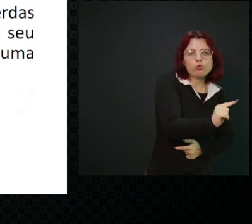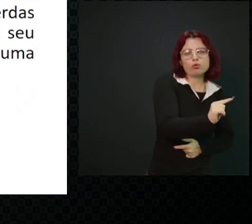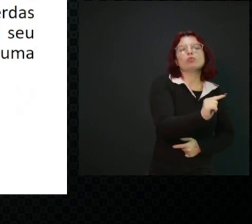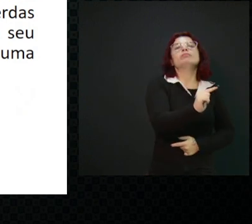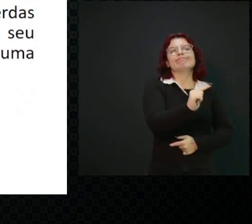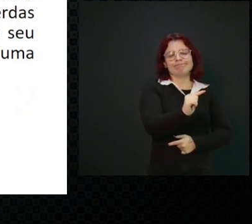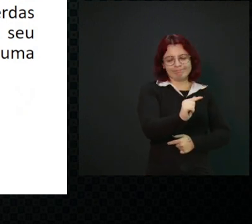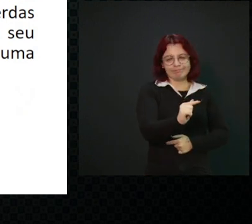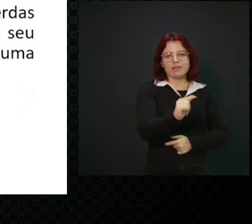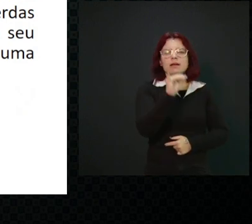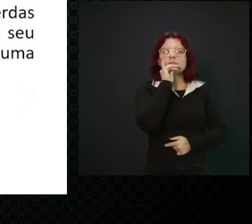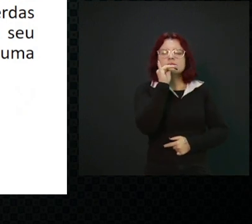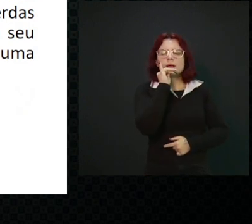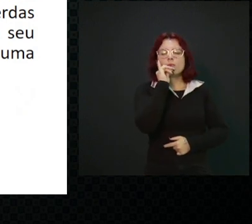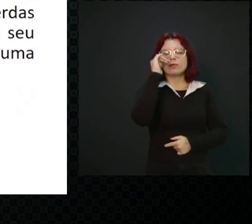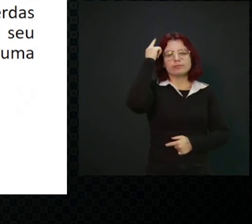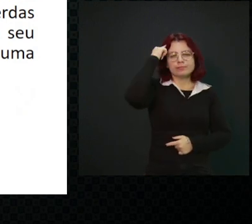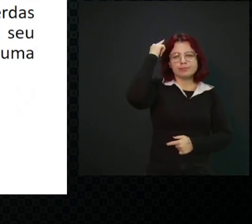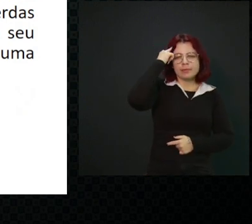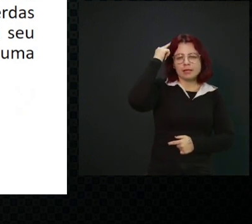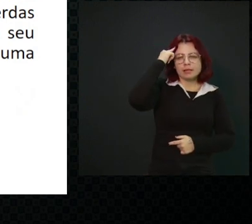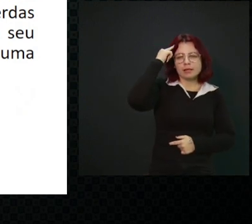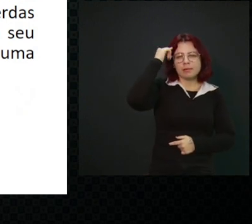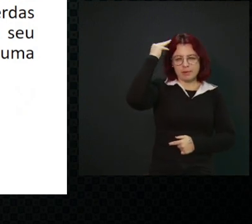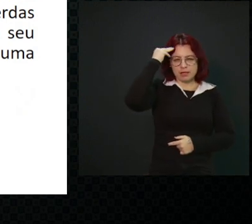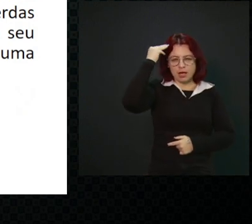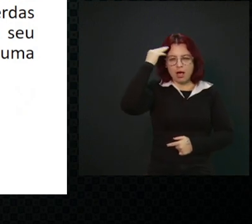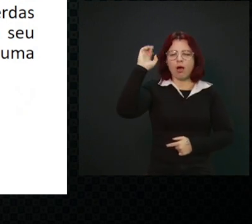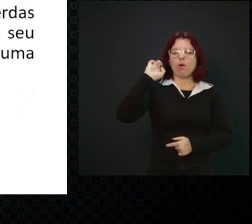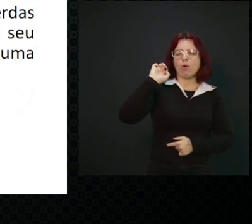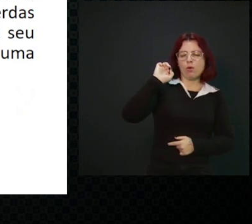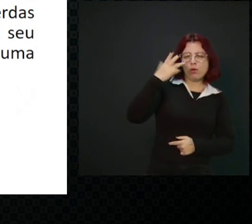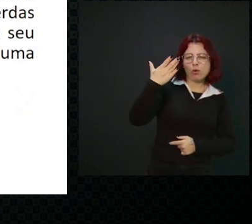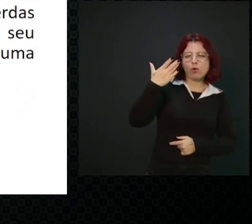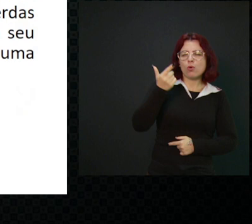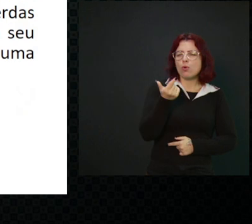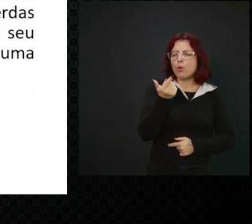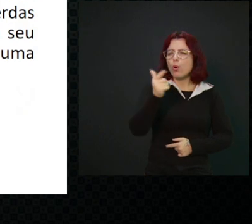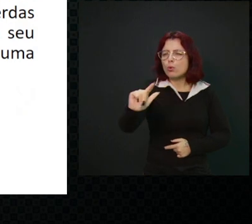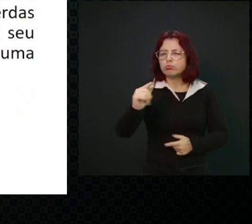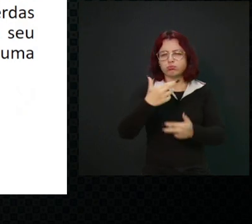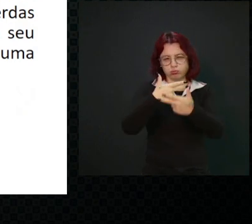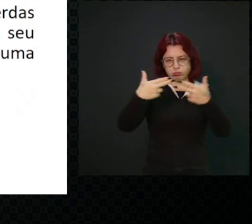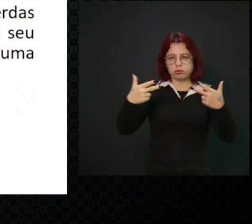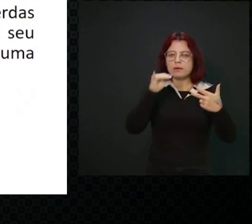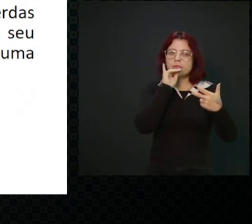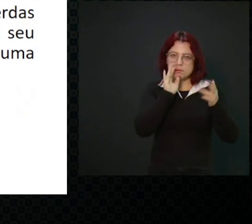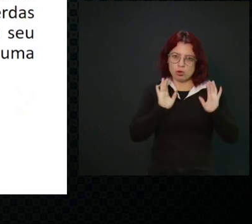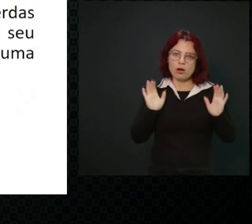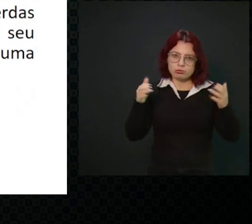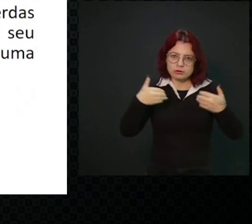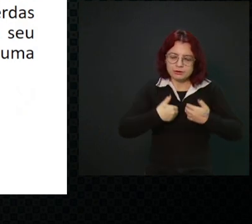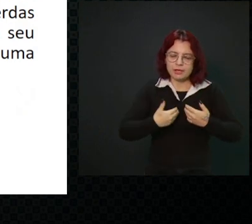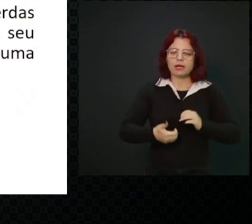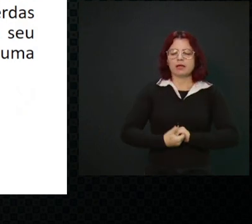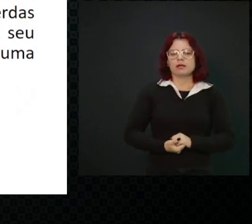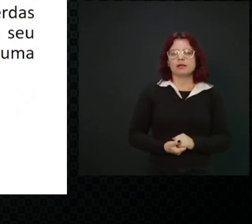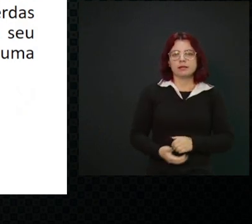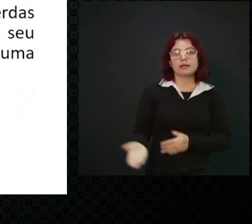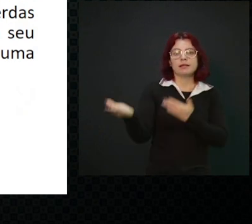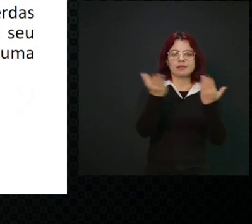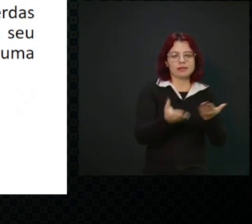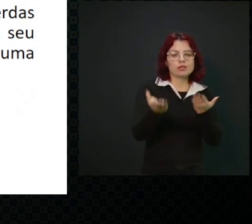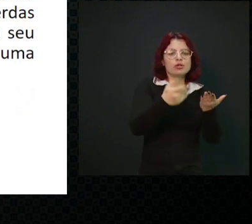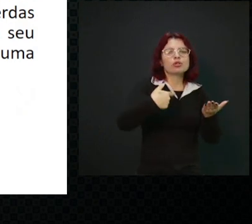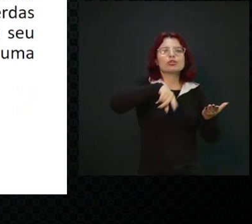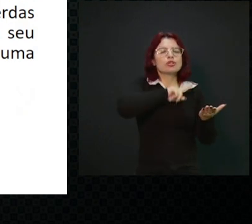comprometimento intelectual, ou físico-neuromotor, ou ele está dentro de algum transtorno. Né? Então, esse vai ser o plus, ele não